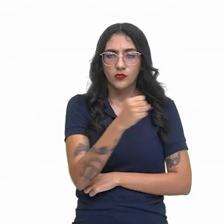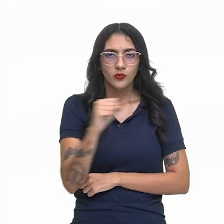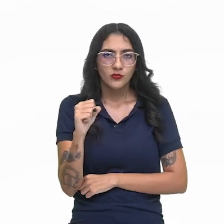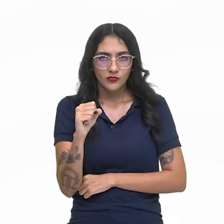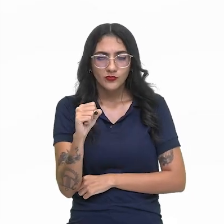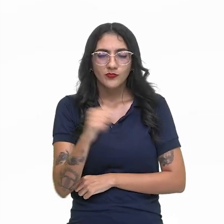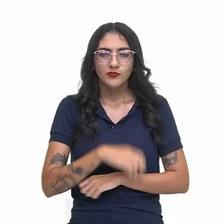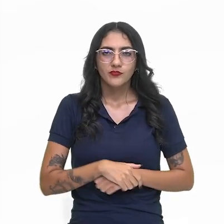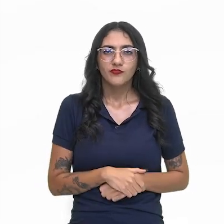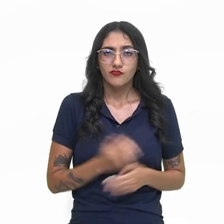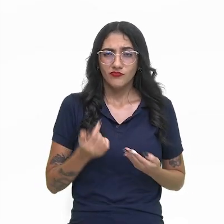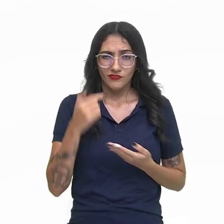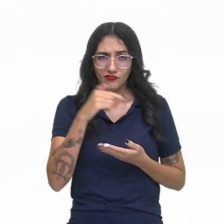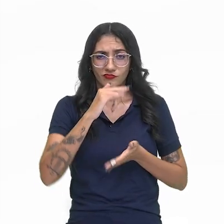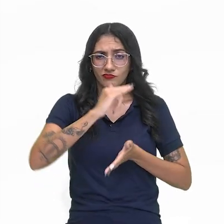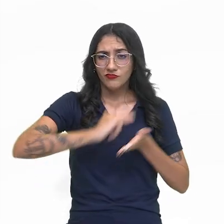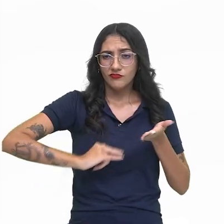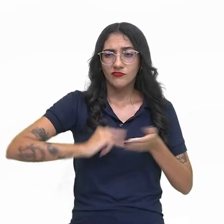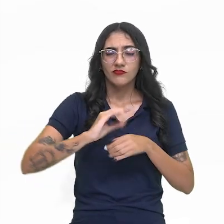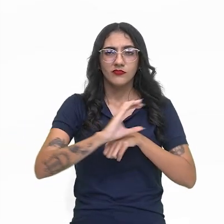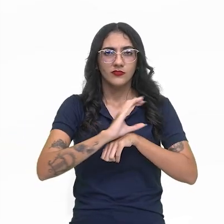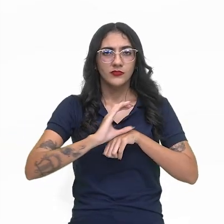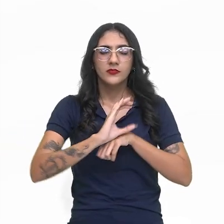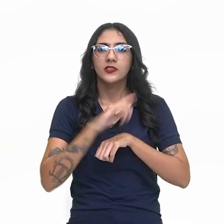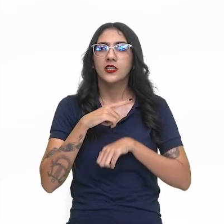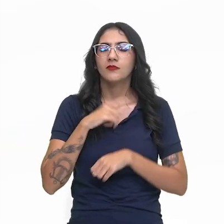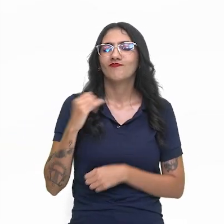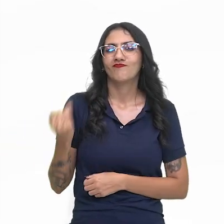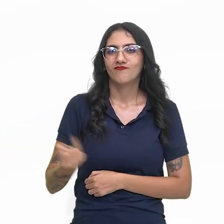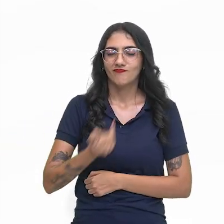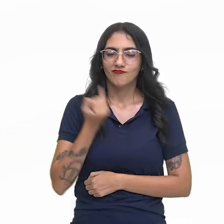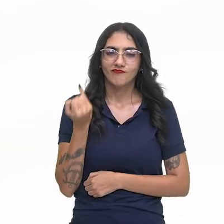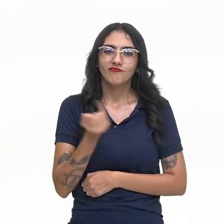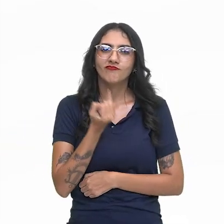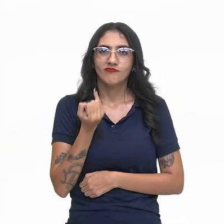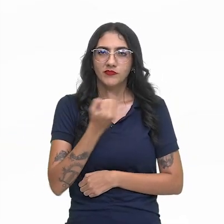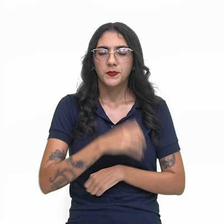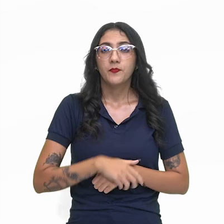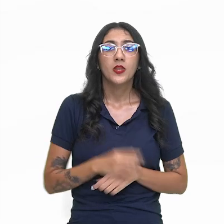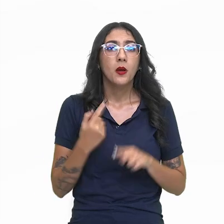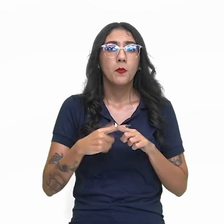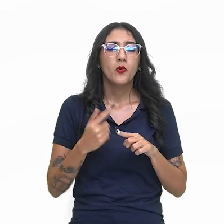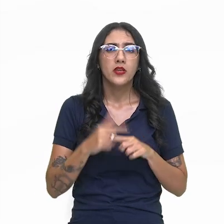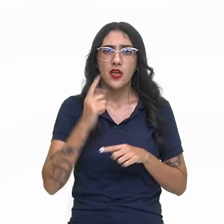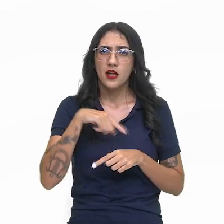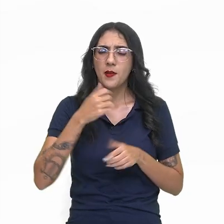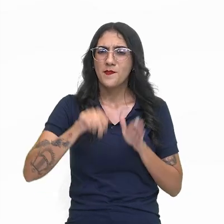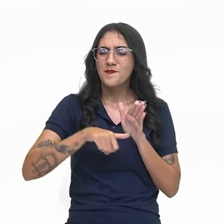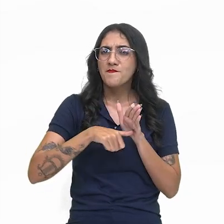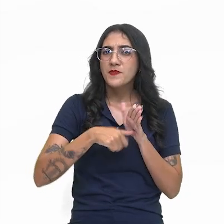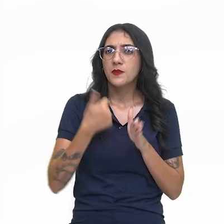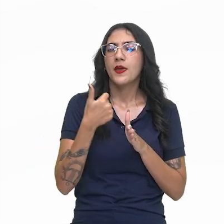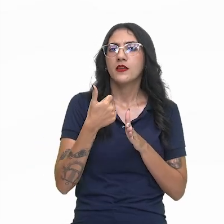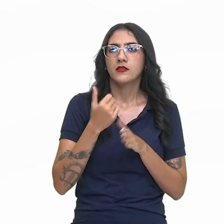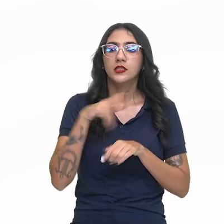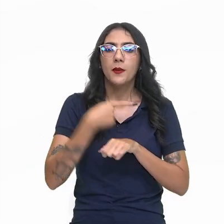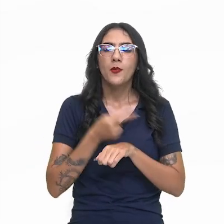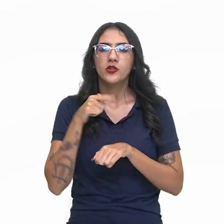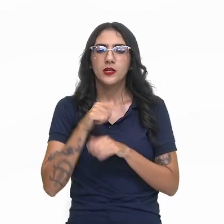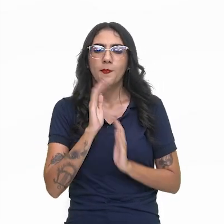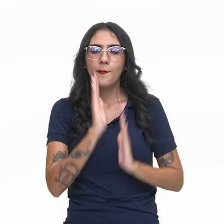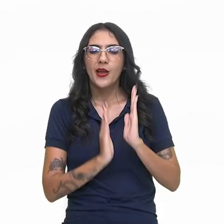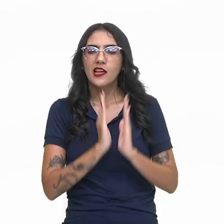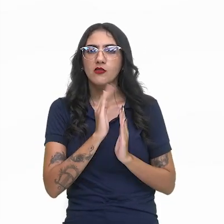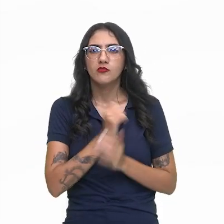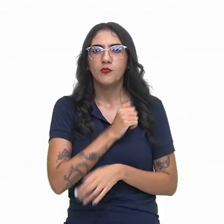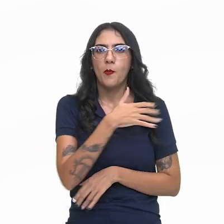1988. Essa Constituição, ela vai ser importante porque ela vai ser a primeira Constituição pós-ditadura civil-militar,